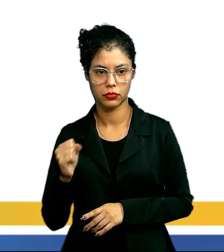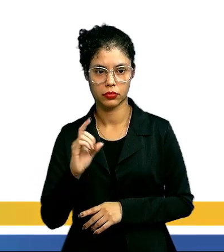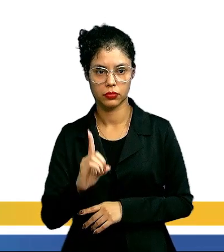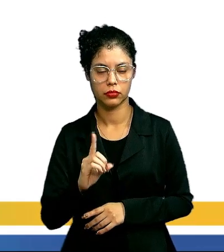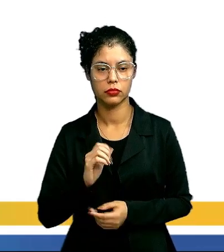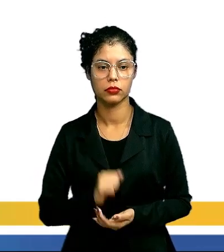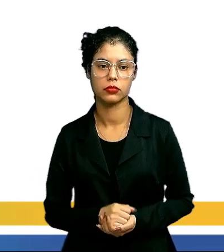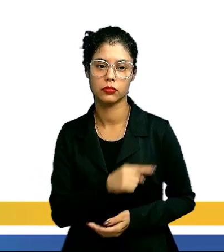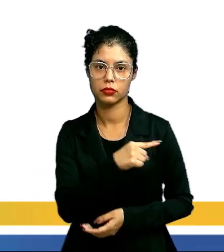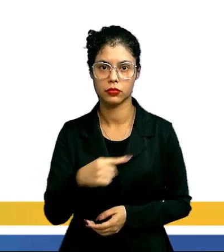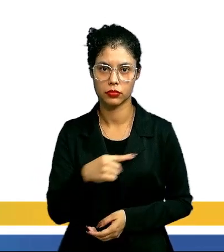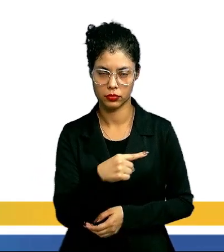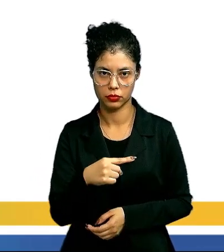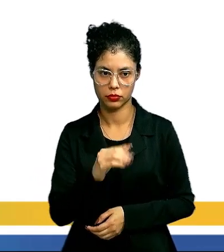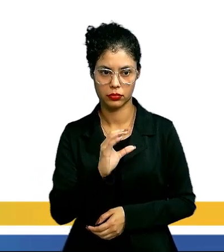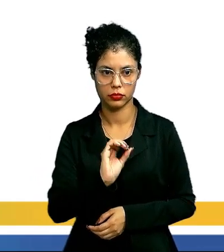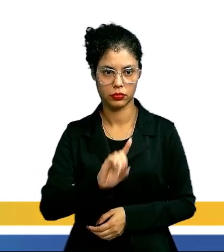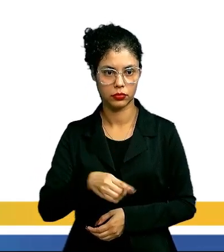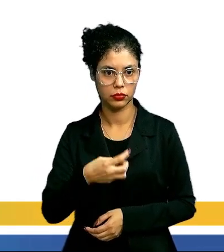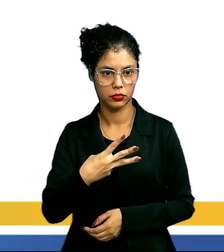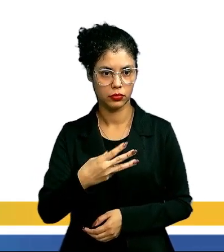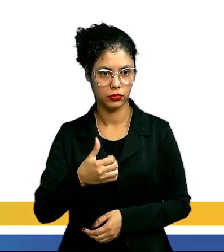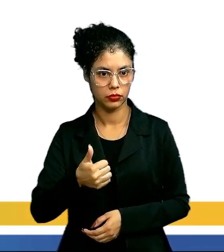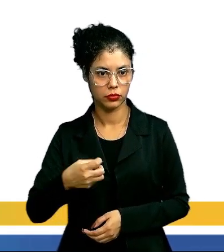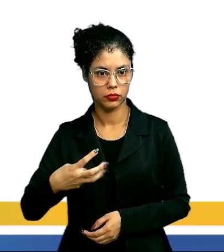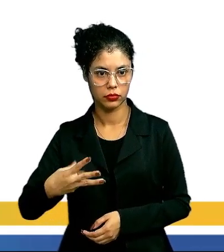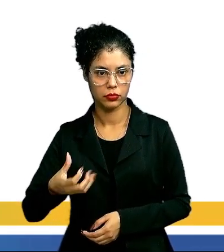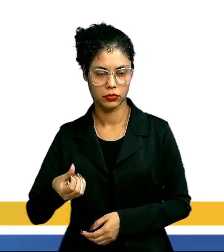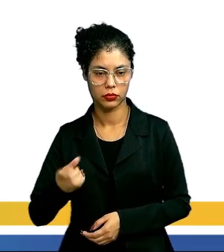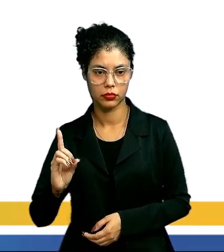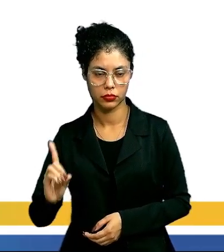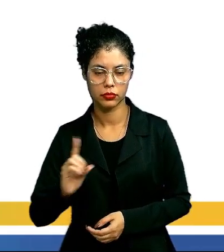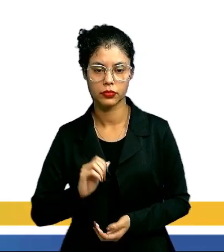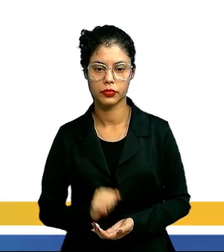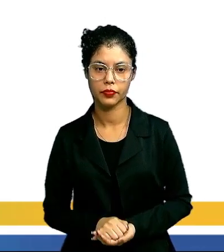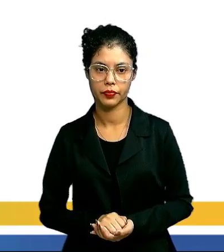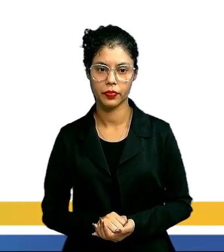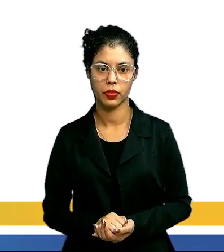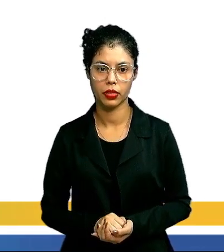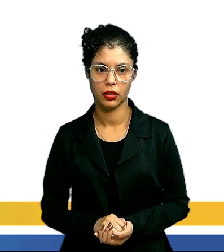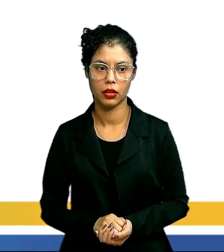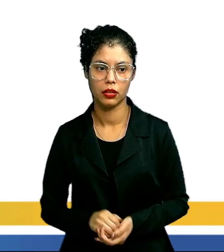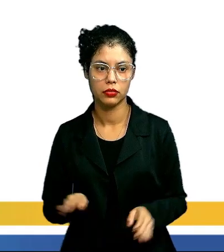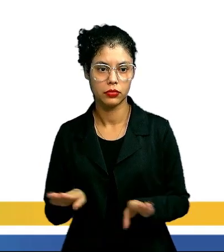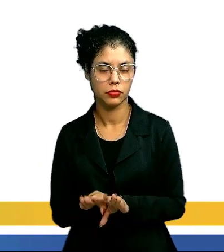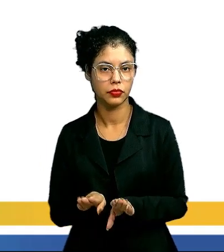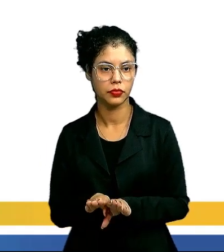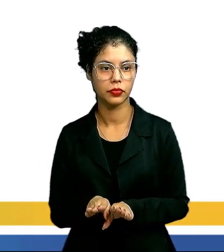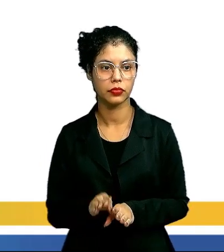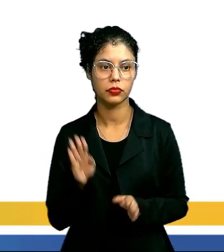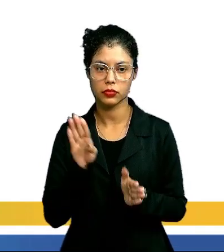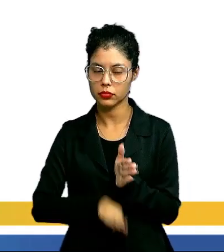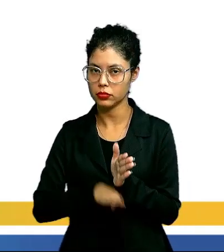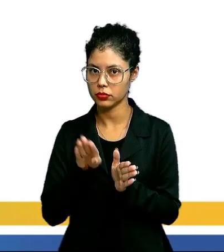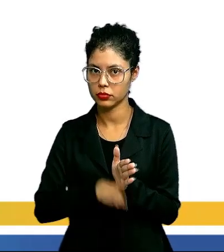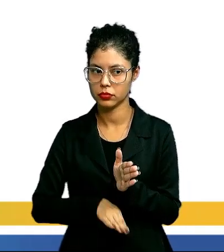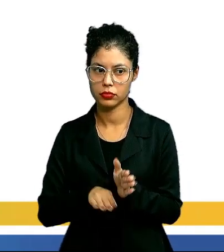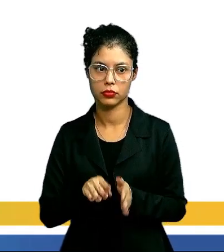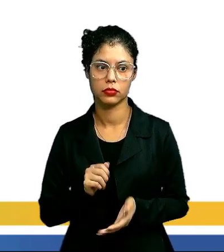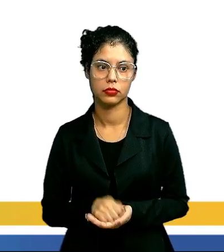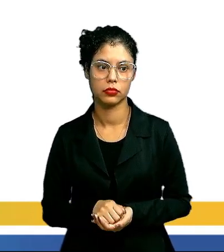0,9408 D que é multiplicação do primeiro termo da nossa operação e subtraído